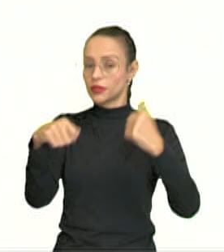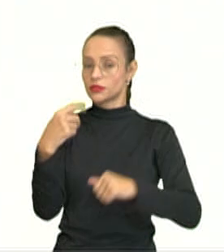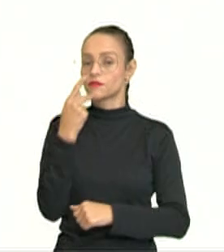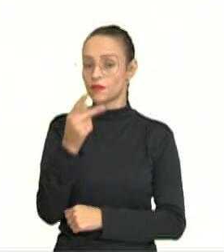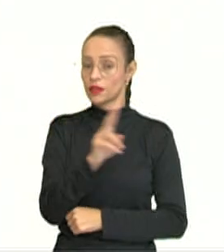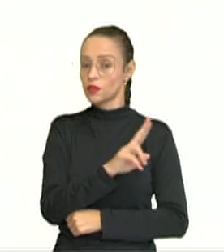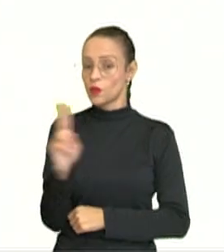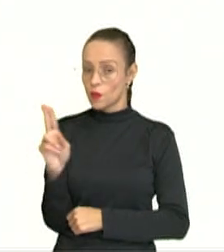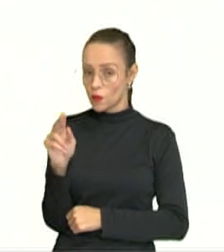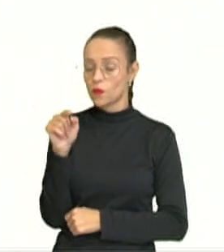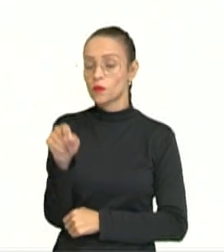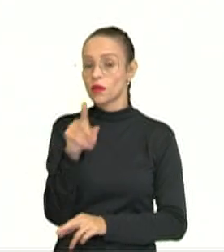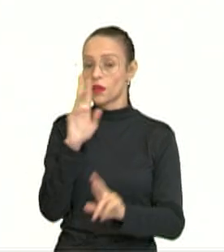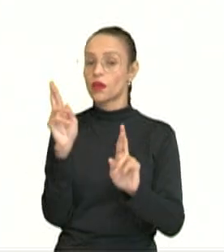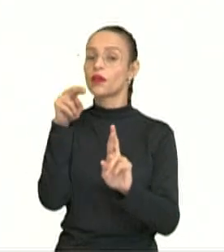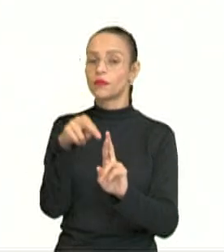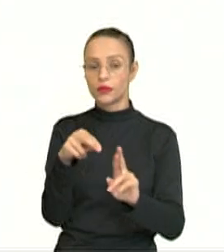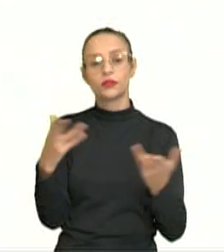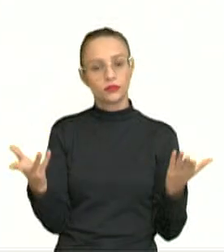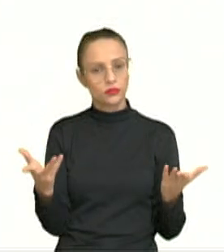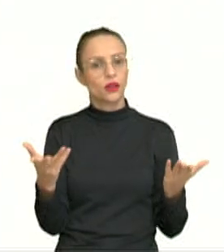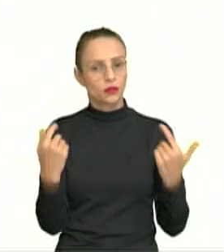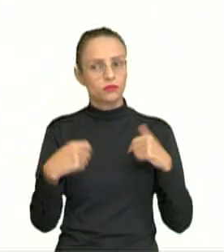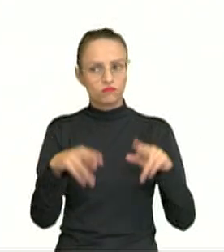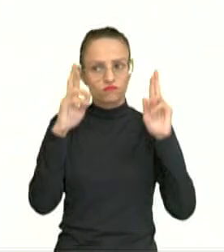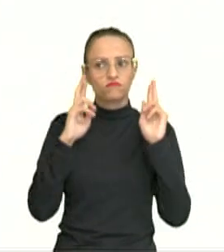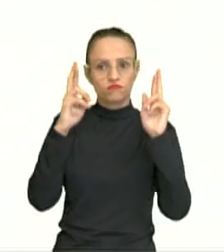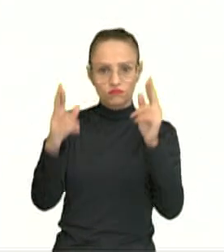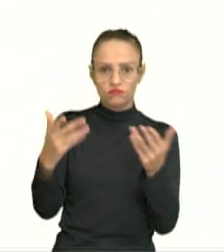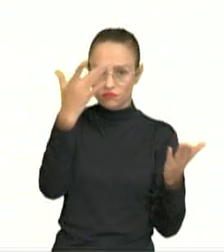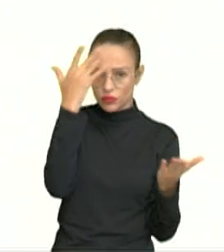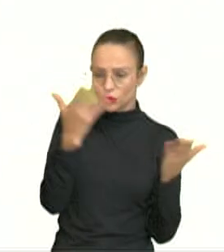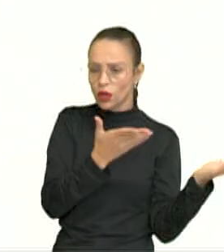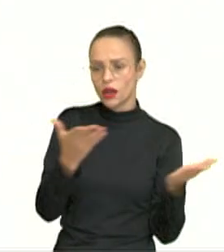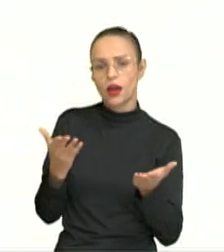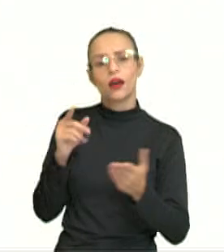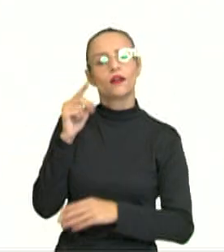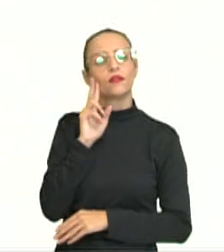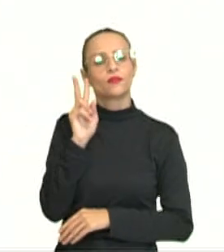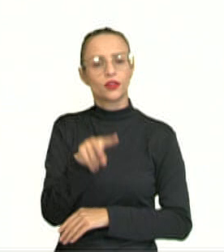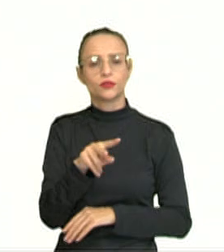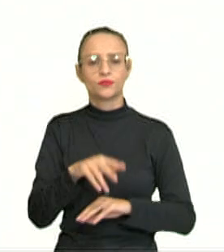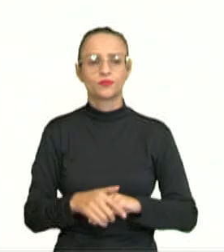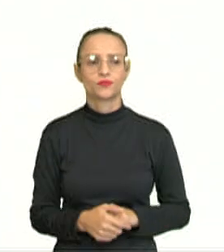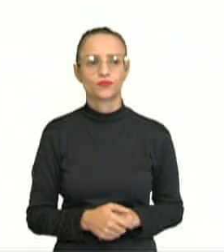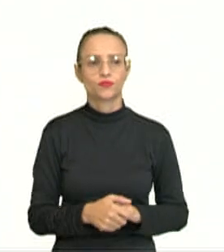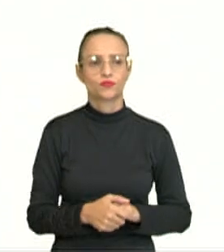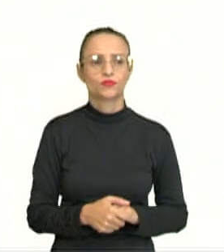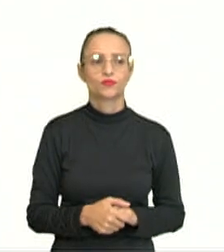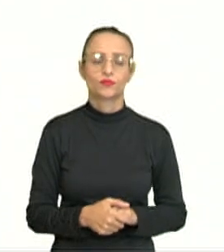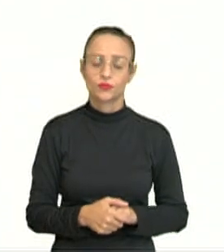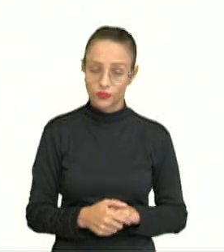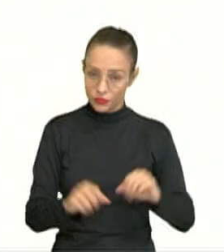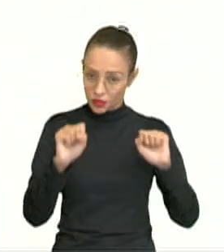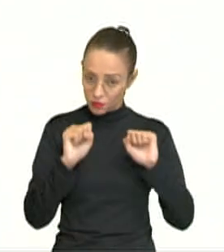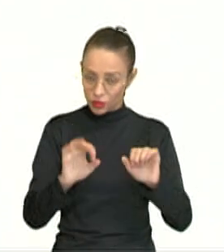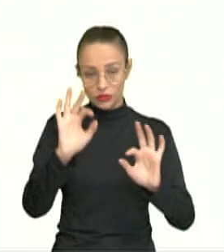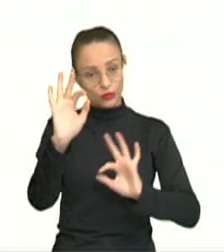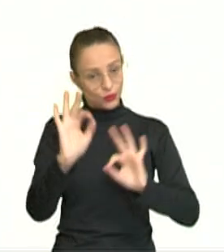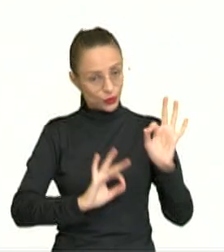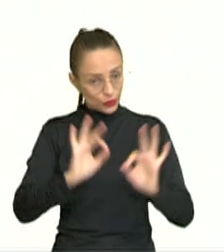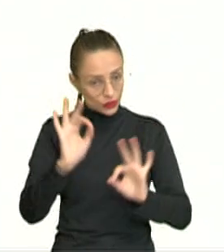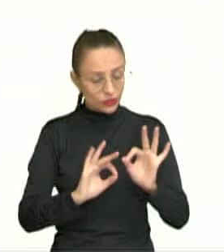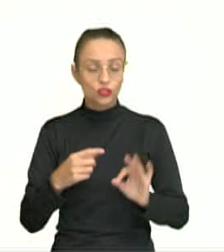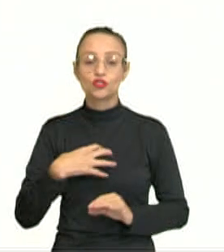essas pesquisas, você tem aí um respeito para com as pessoas que estão te ouvindo. Podem ser organizadas em forma